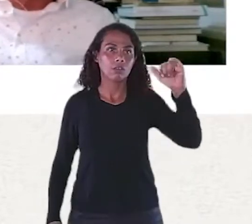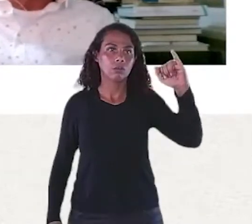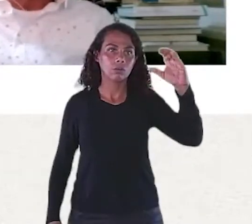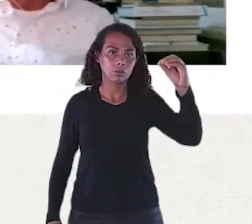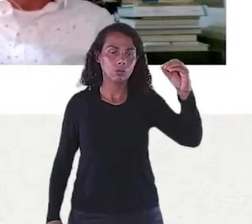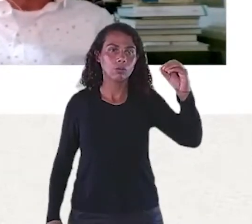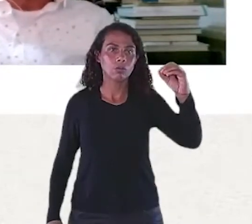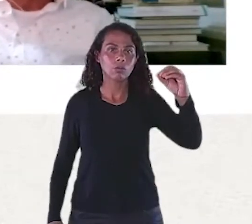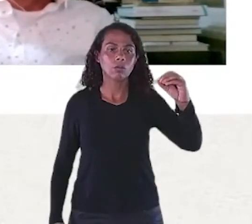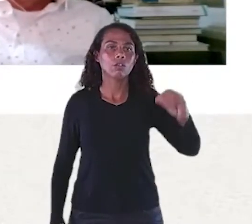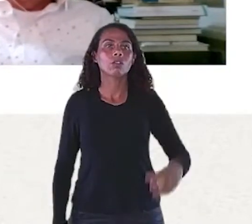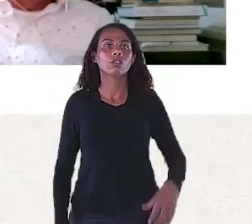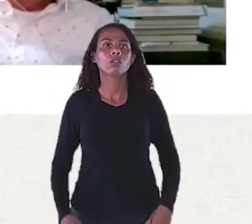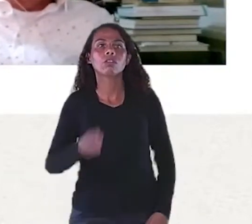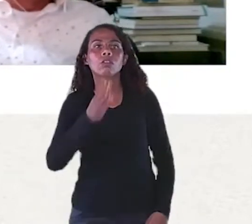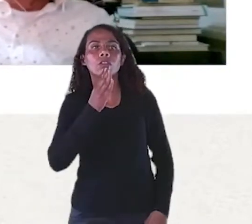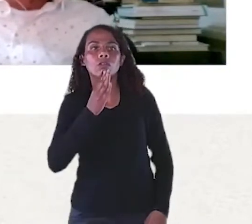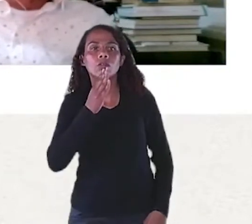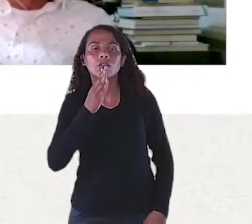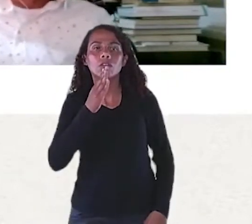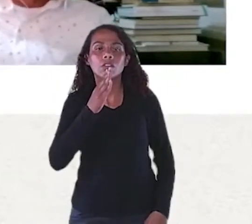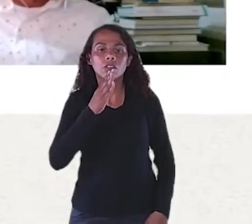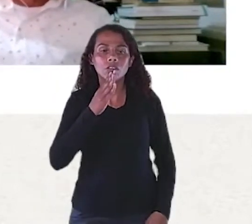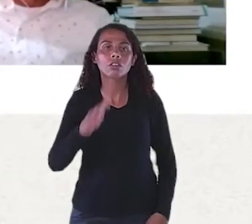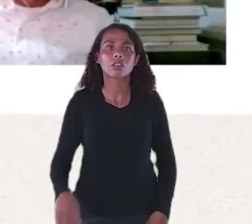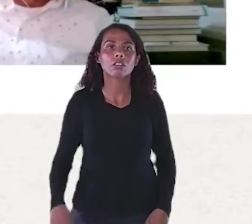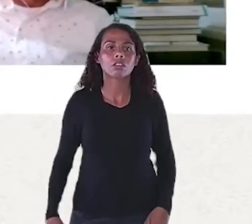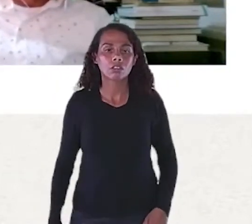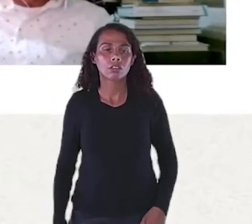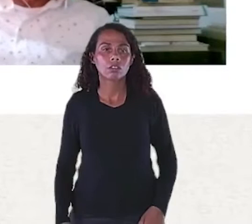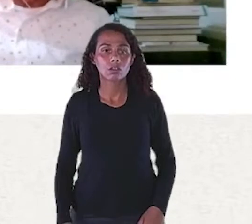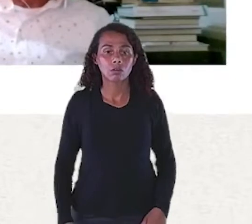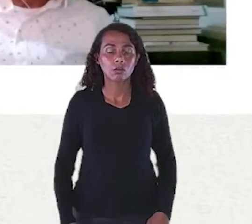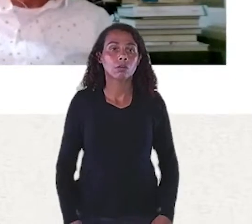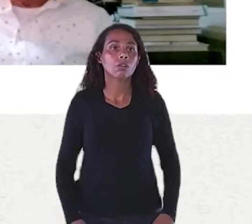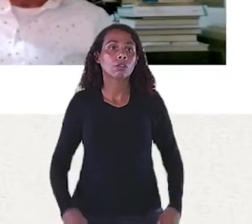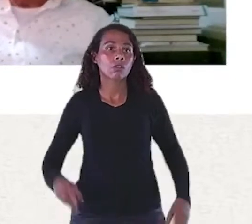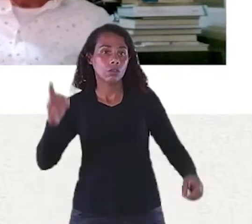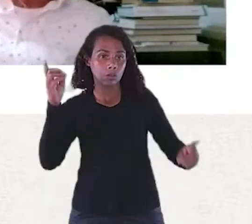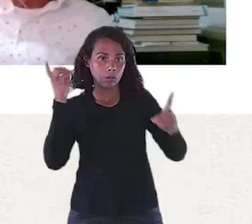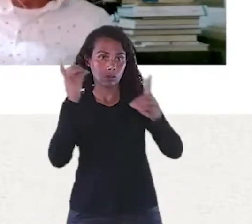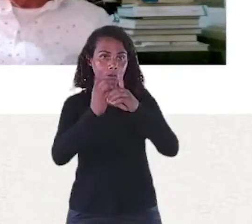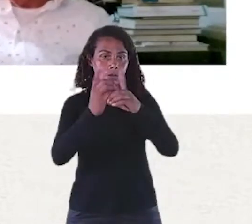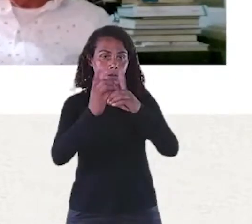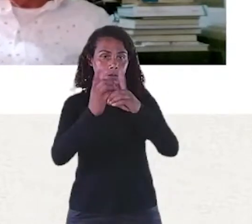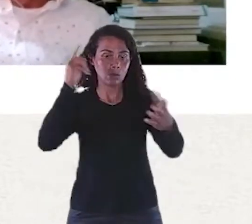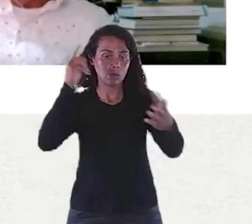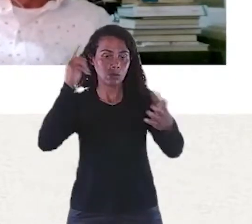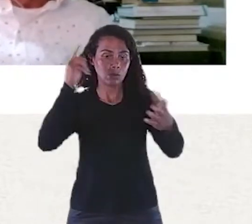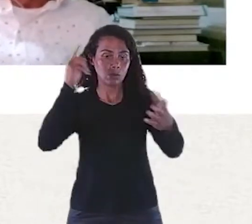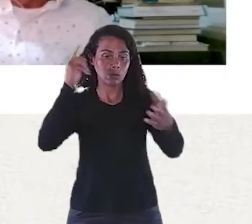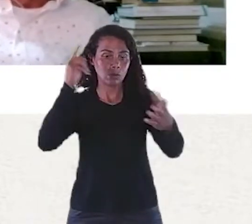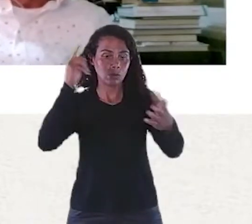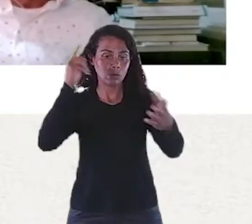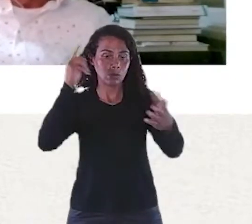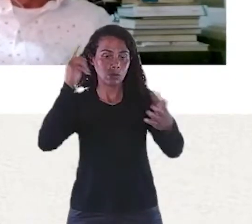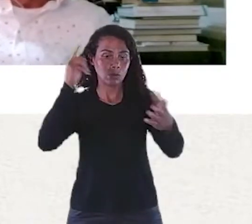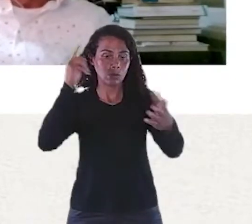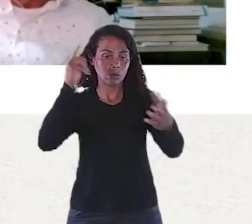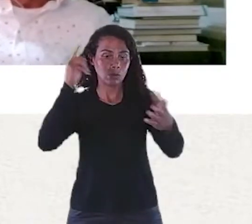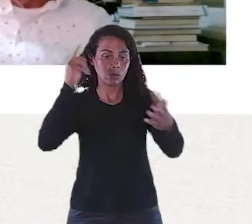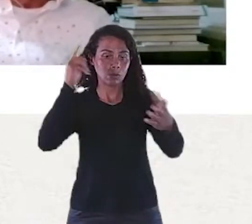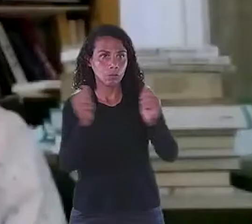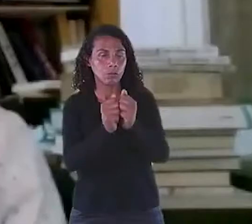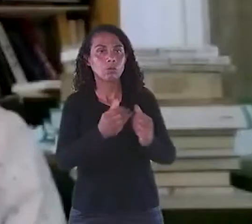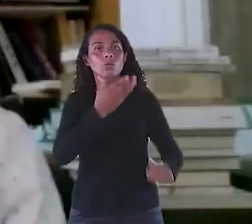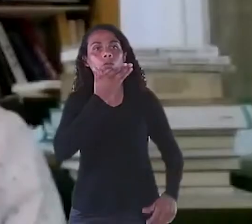Assim como o Fernando era Eduardo Marciano, sabe, você ia decifrando quem é quem ali, o Silvio Garcia, mais tarde